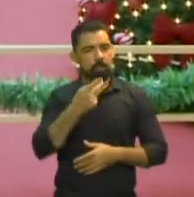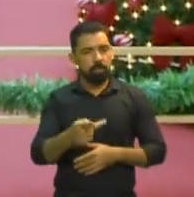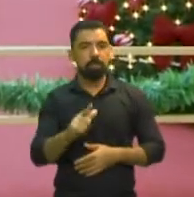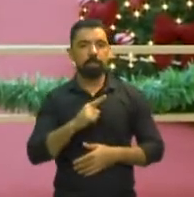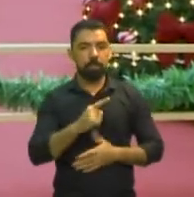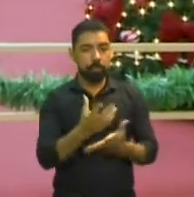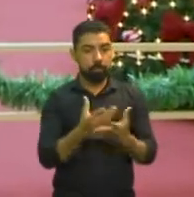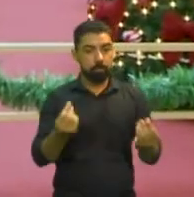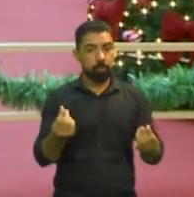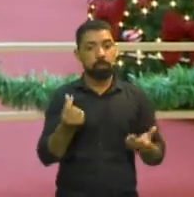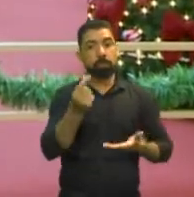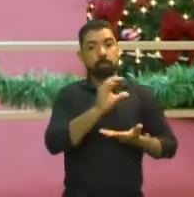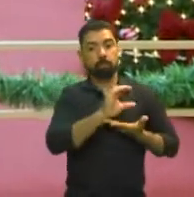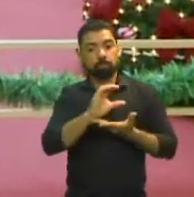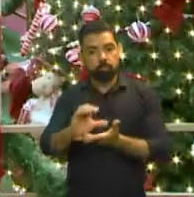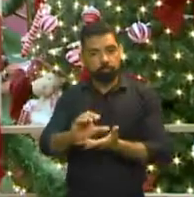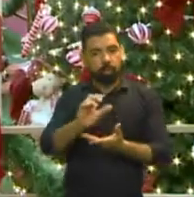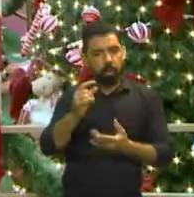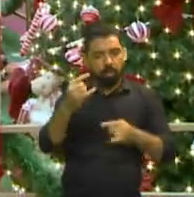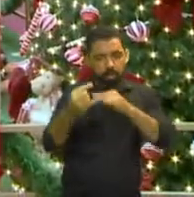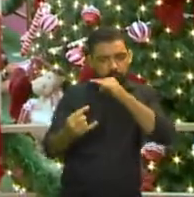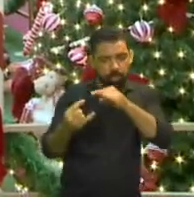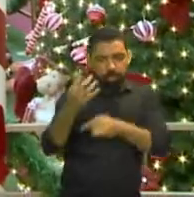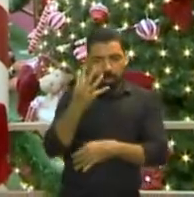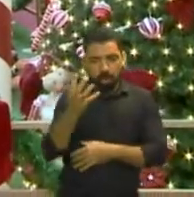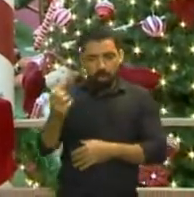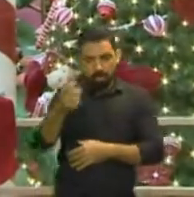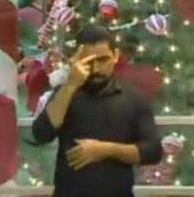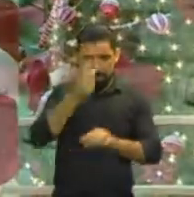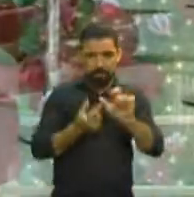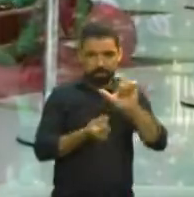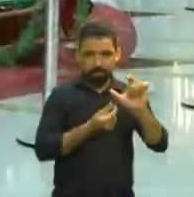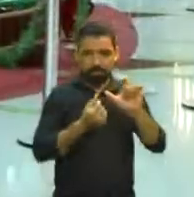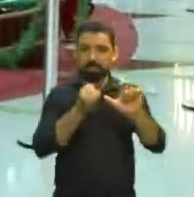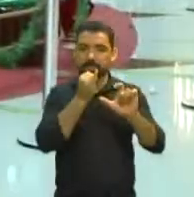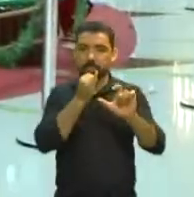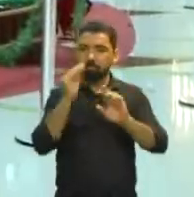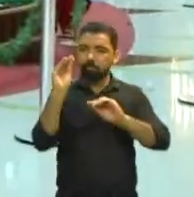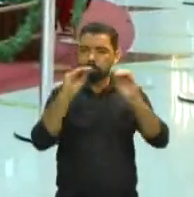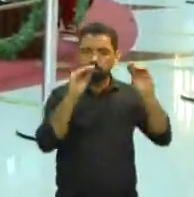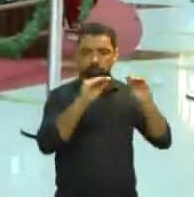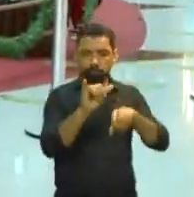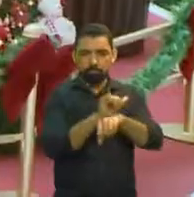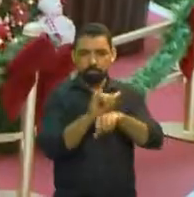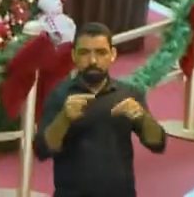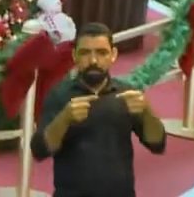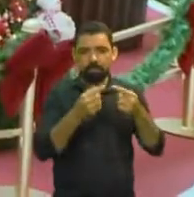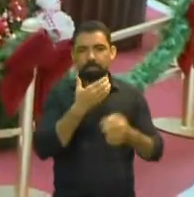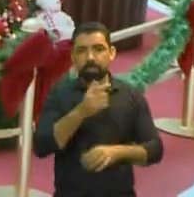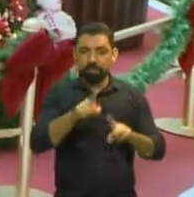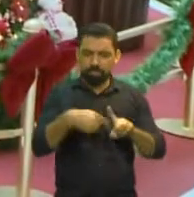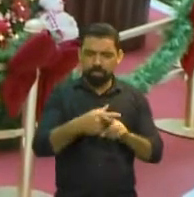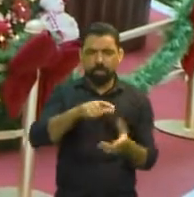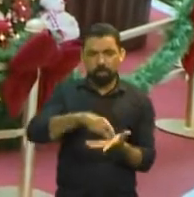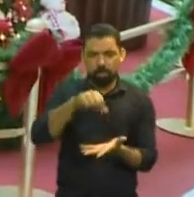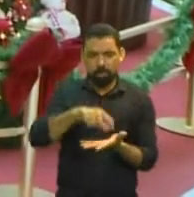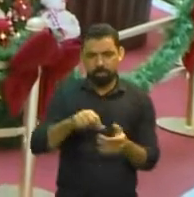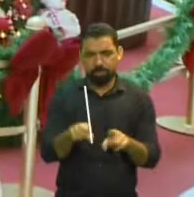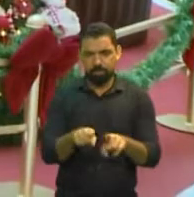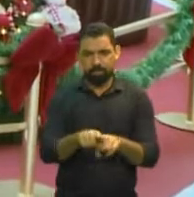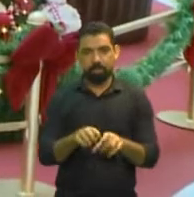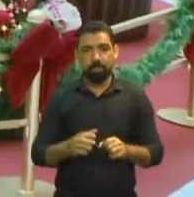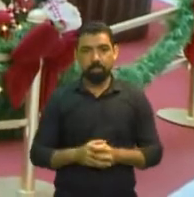para atrair os consumidores, desde a decoração natalina até sorteios. A gente oferece uma decoração de